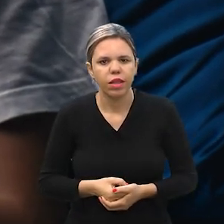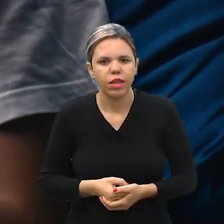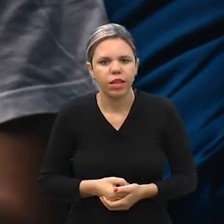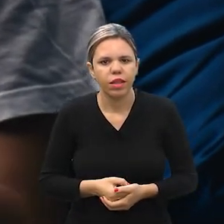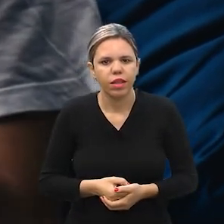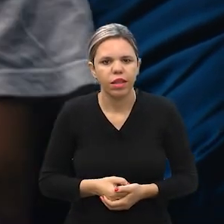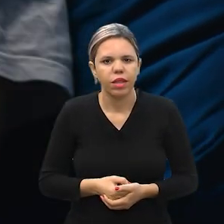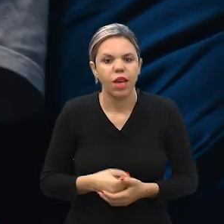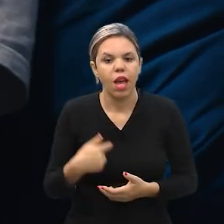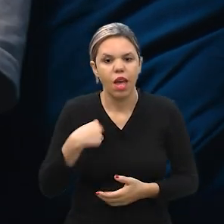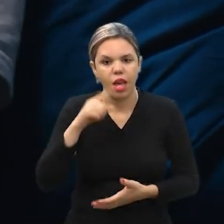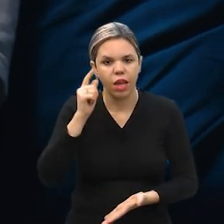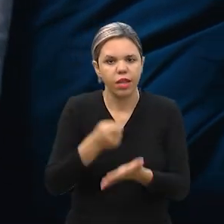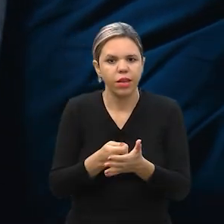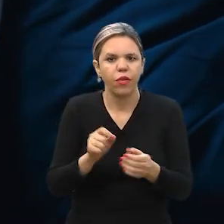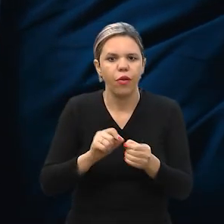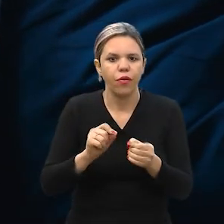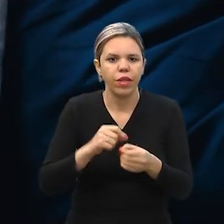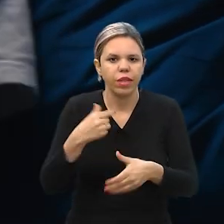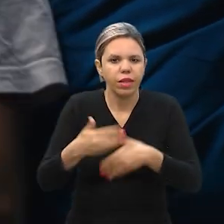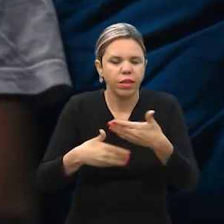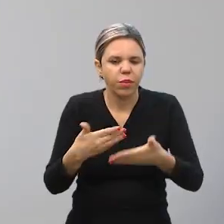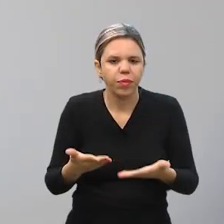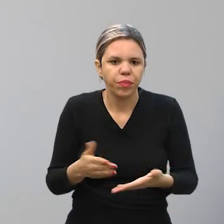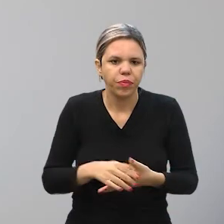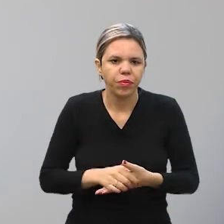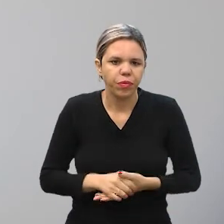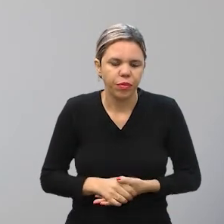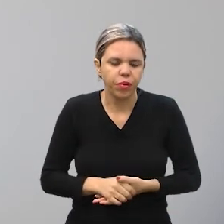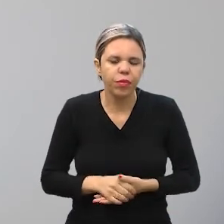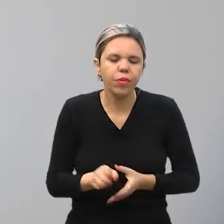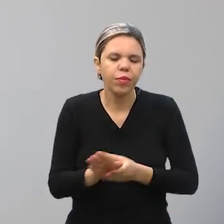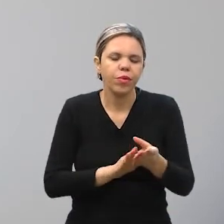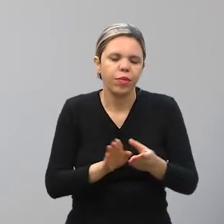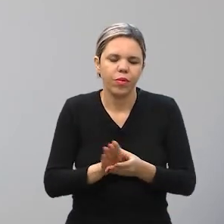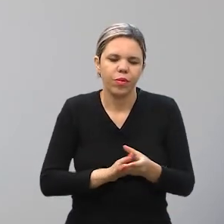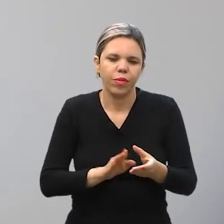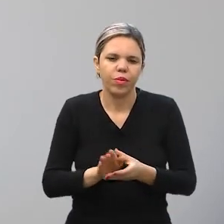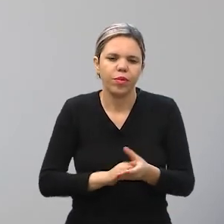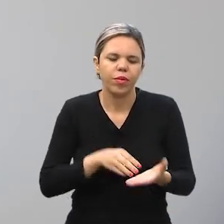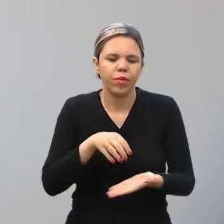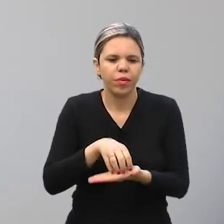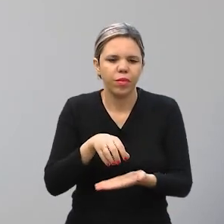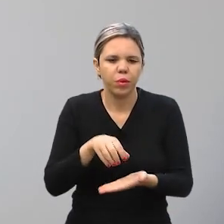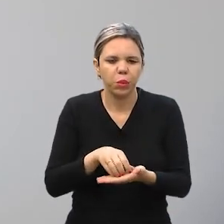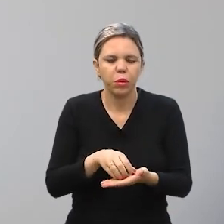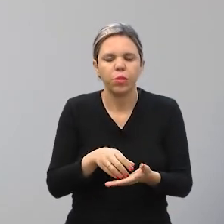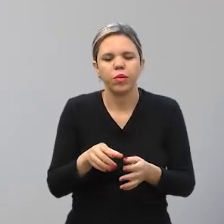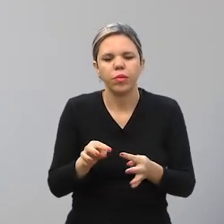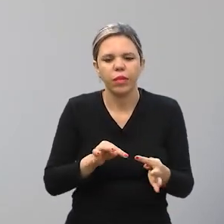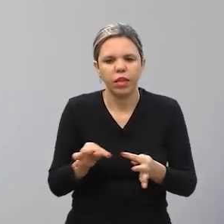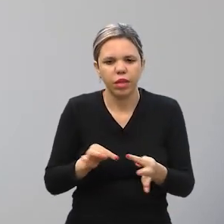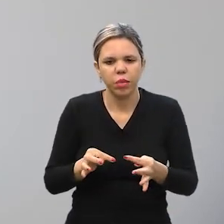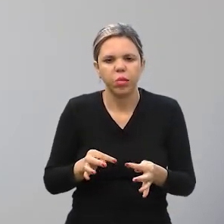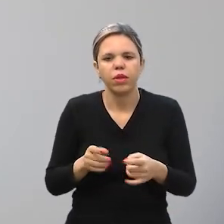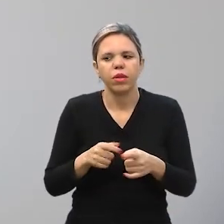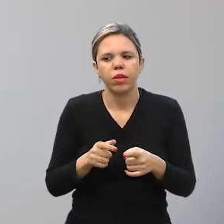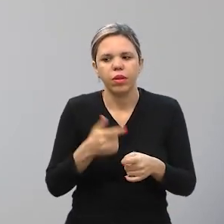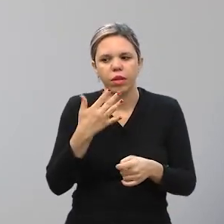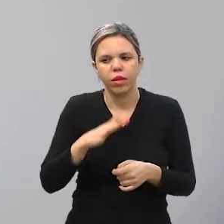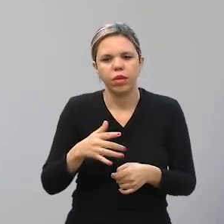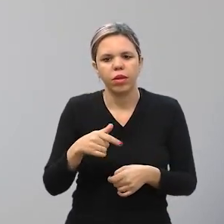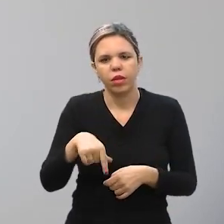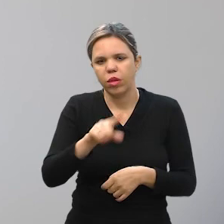A decisão, eu falei, eu vou fazendo isso. A decisão do conselho, do departamento de pediatria, é que não era para eu